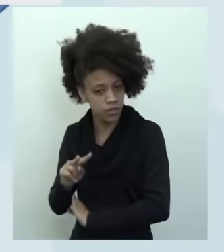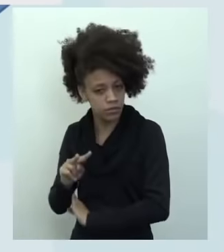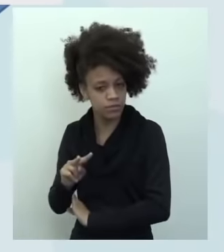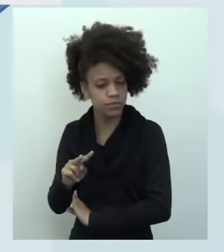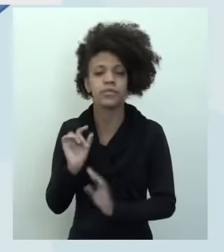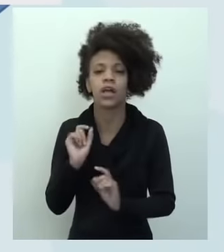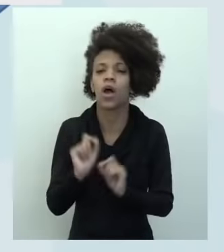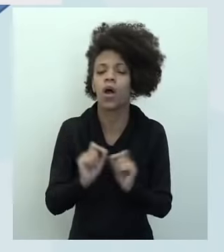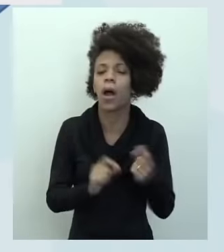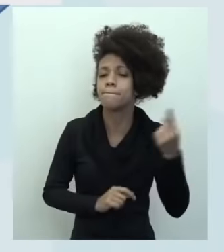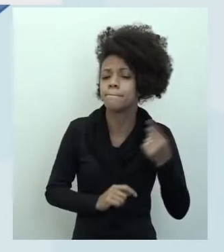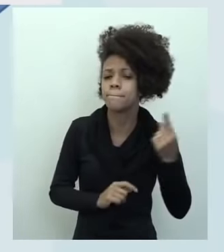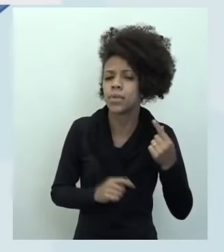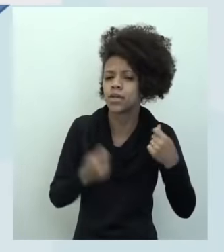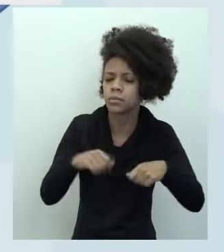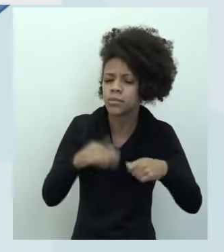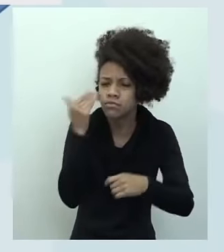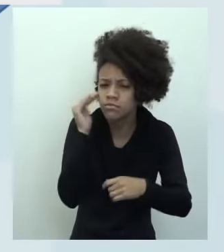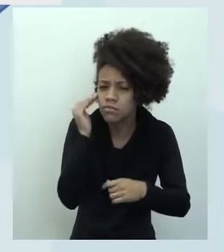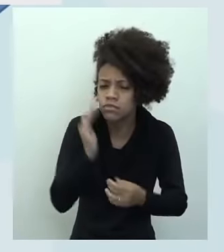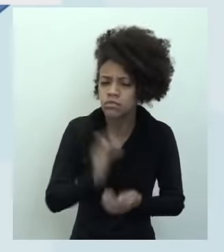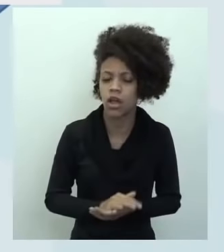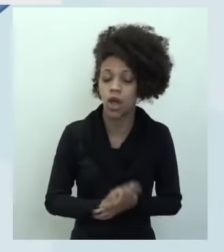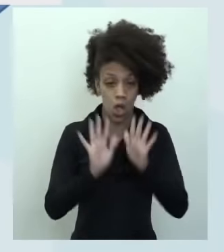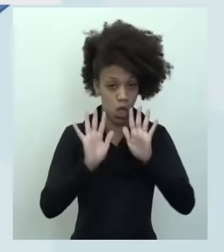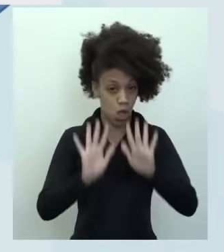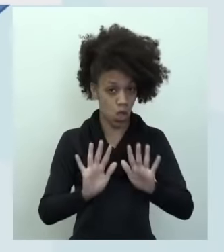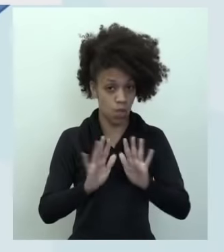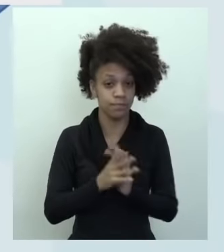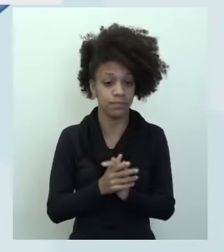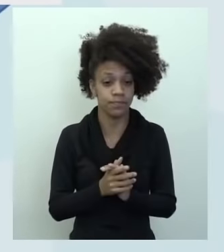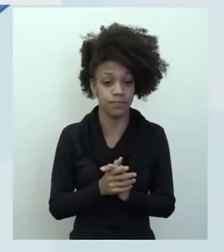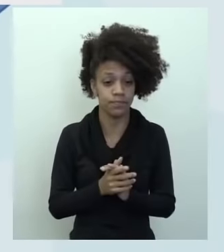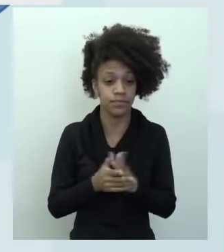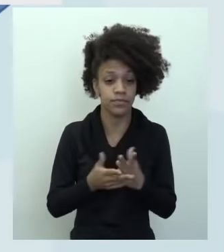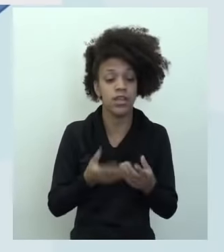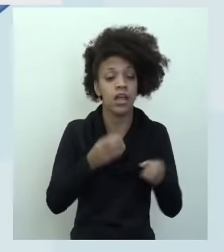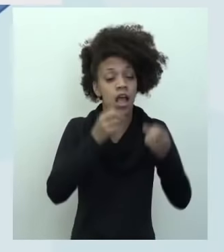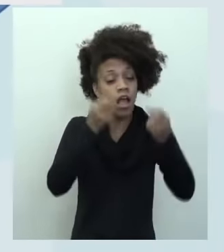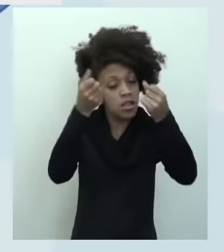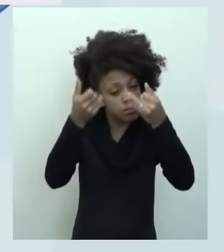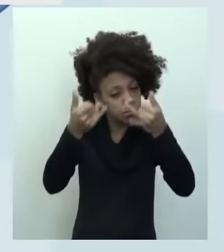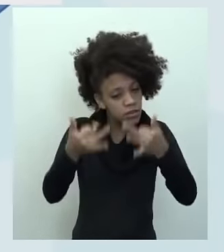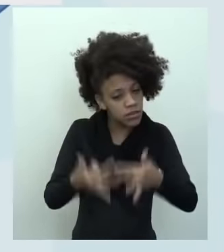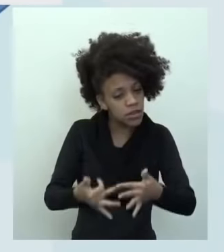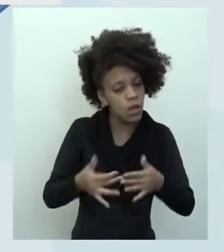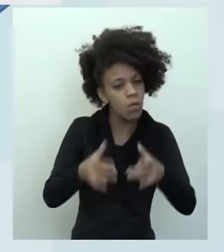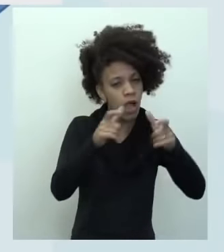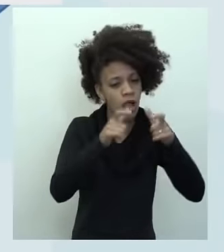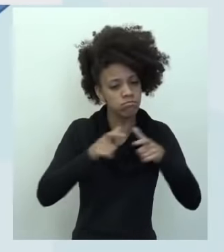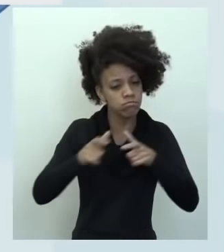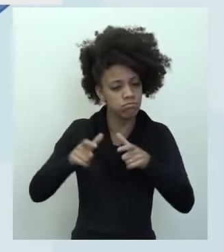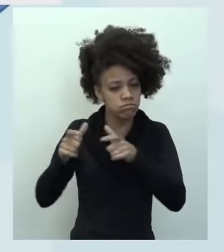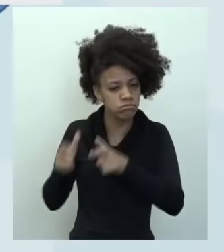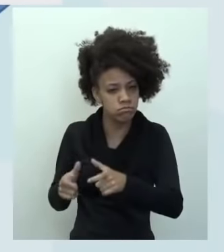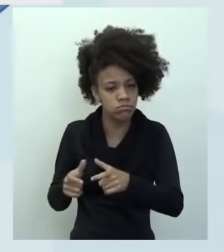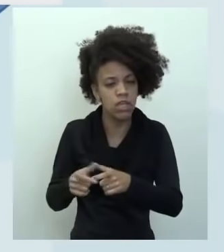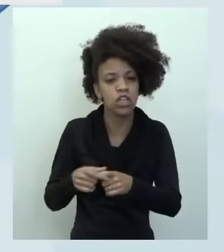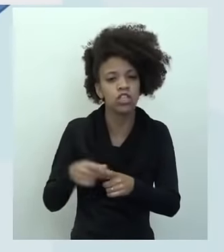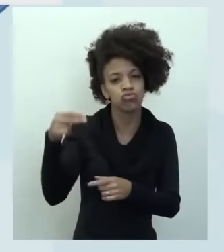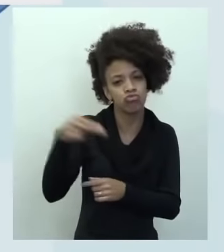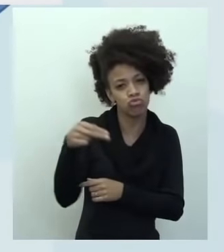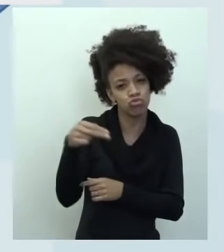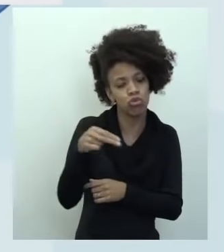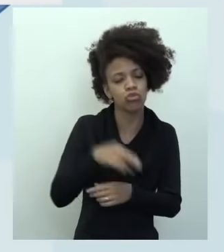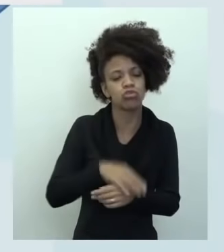coisa que eu preciso compreender. Olha só que legal, ele traz a orientação, ele traz a demarcação, né, de norte,